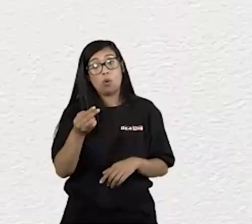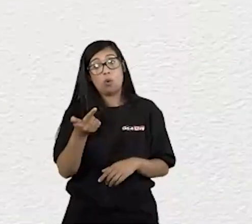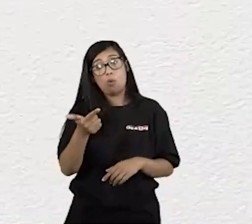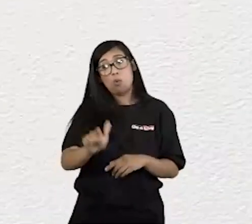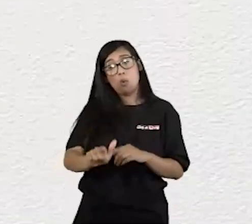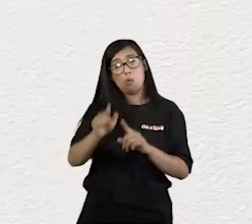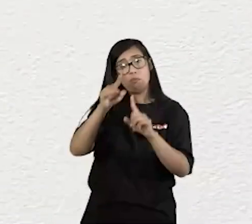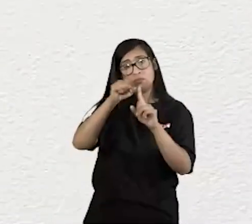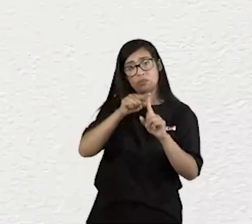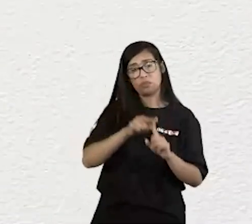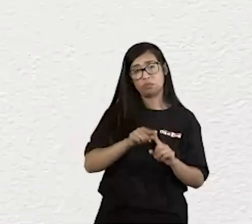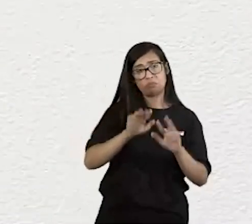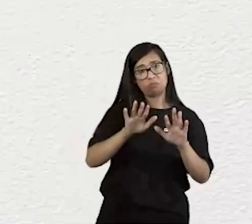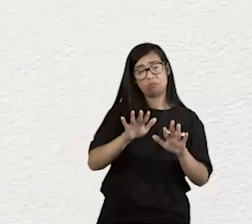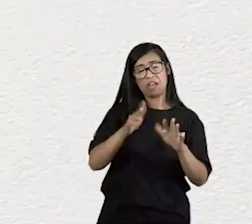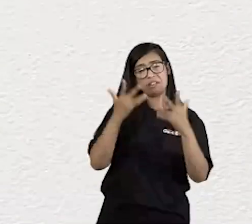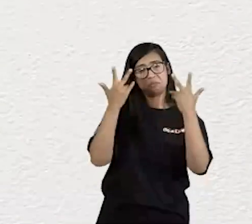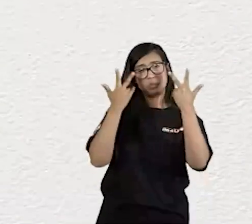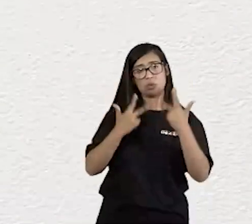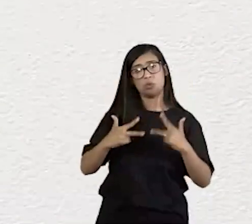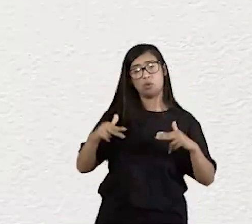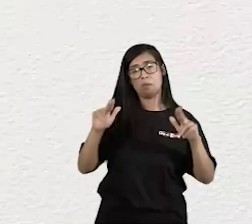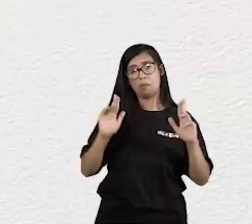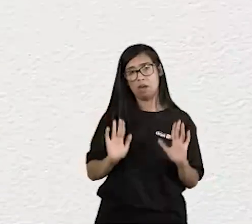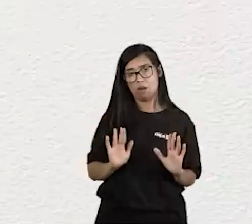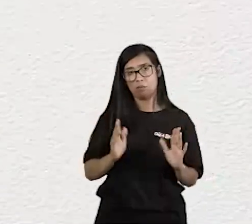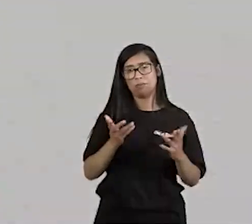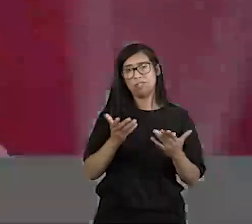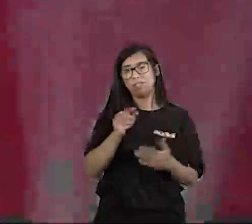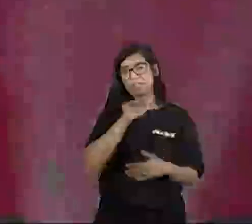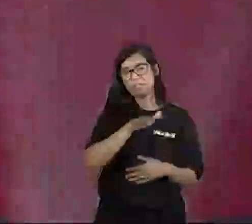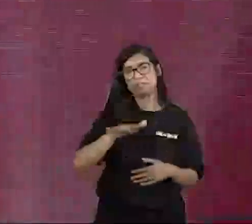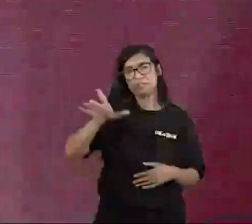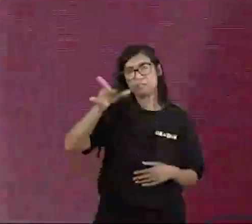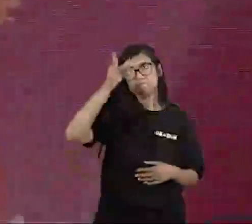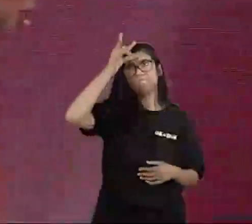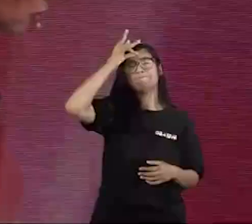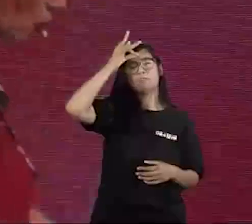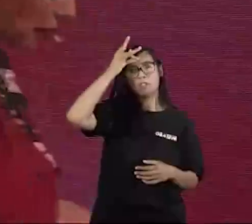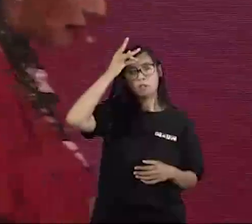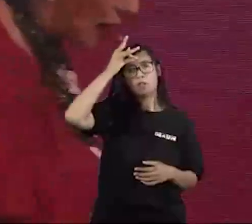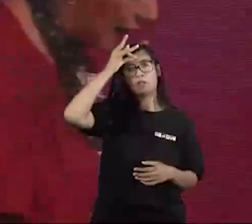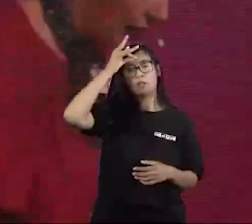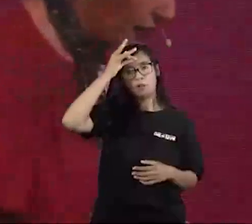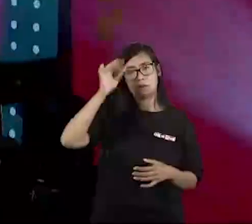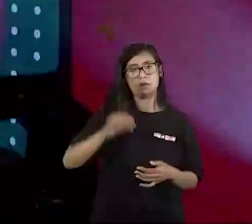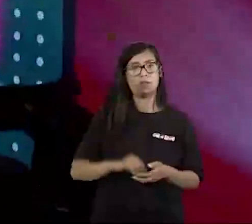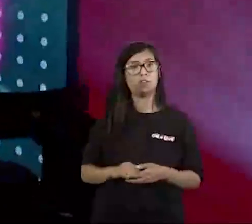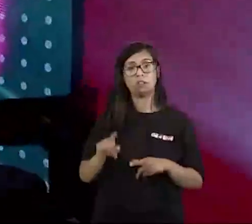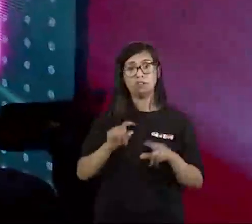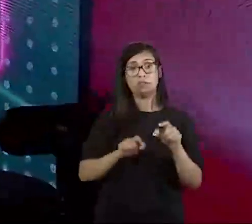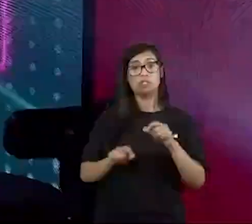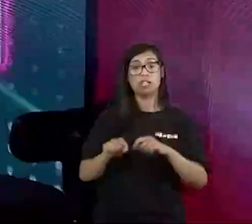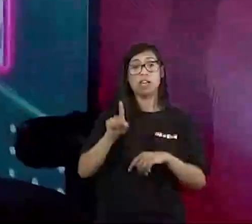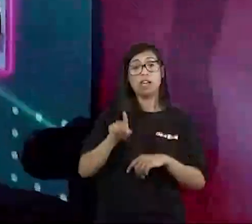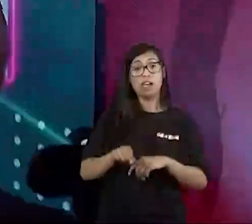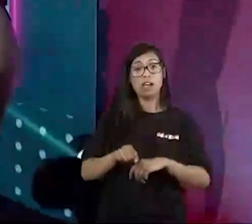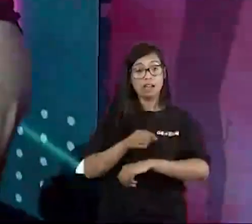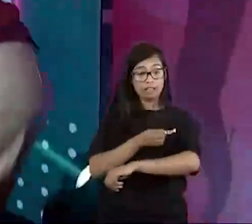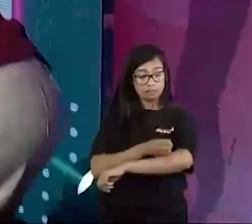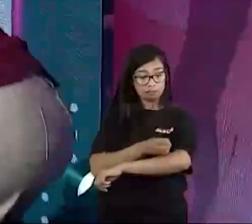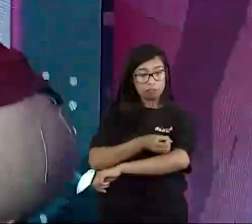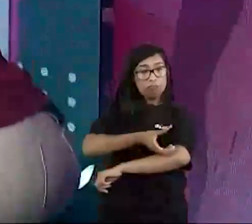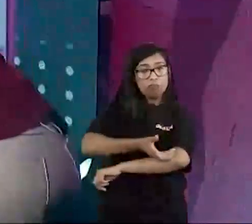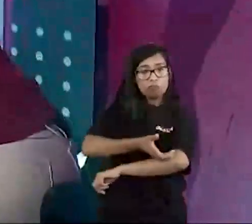rompeu. Mas a mais comum, que eu quero que fique na memória de vocês, pessoal, é a pústula com bactéria, que é essa que eu quero